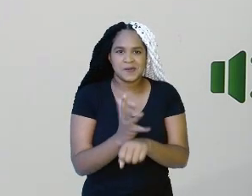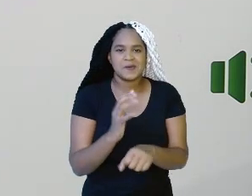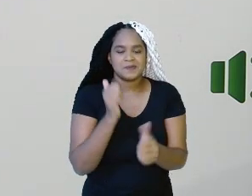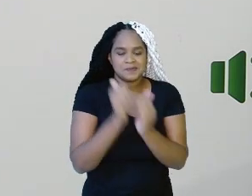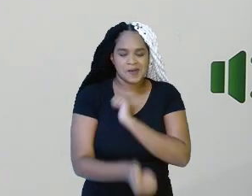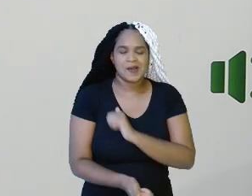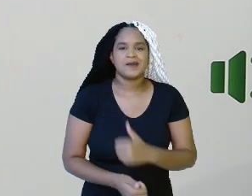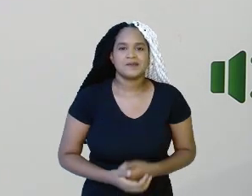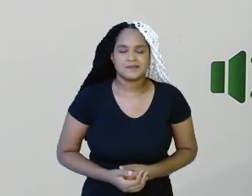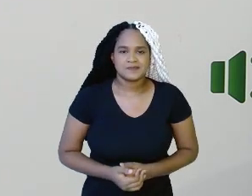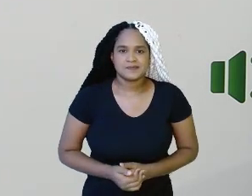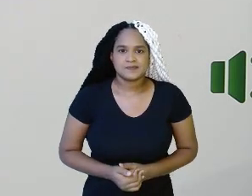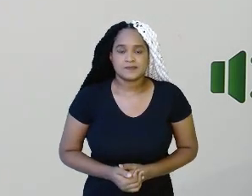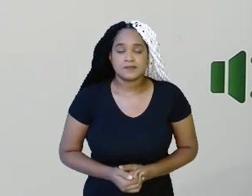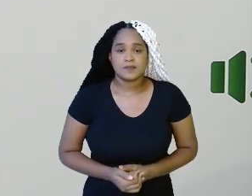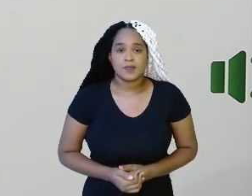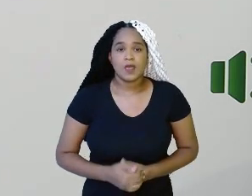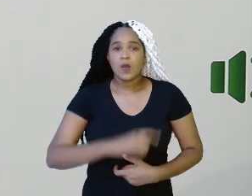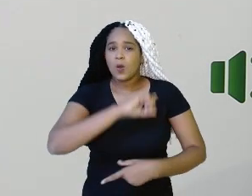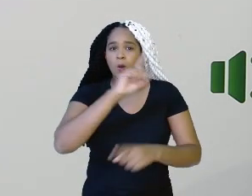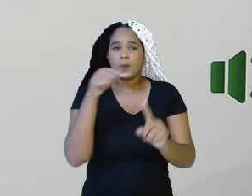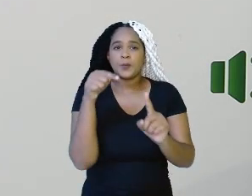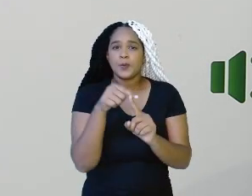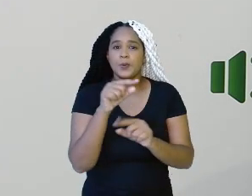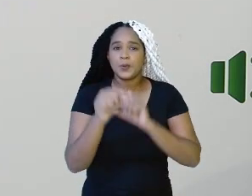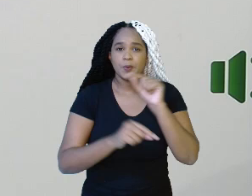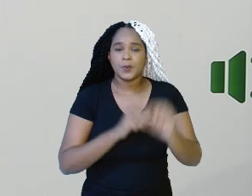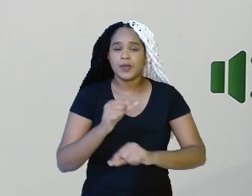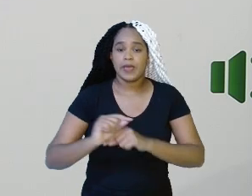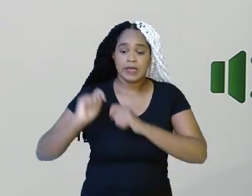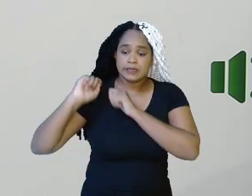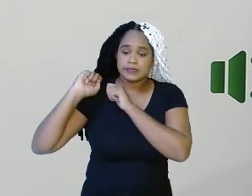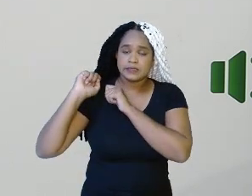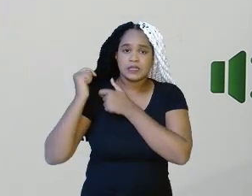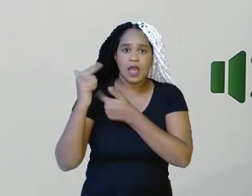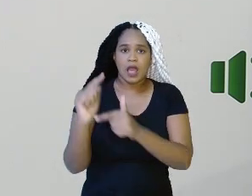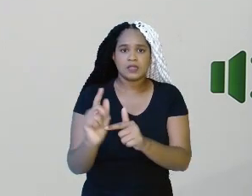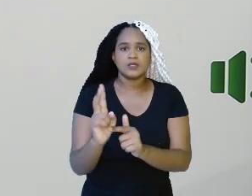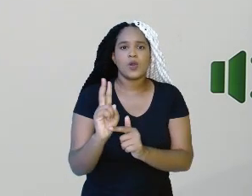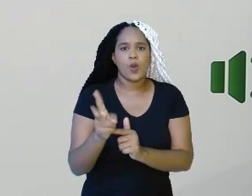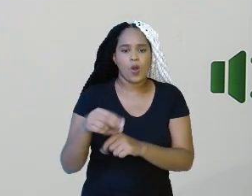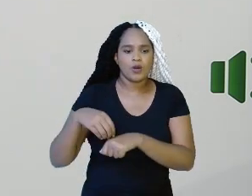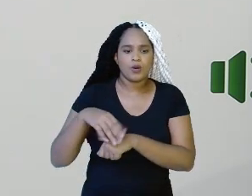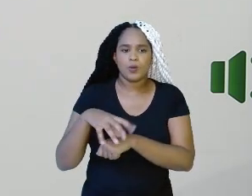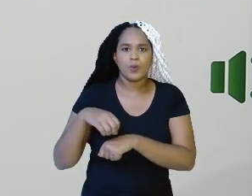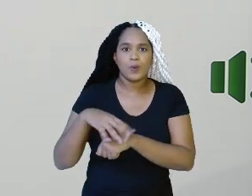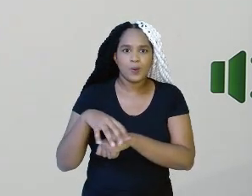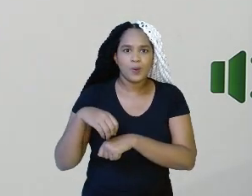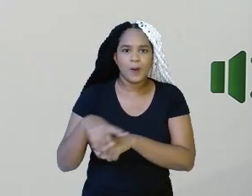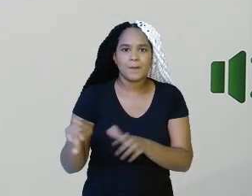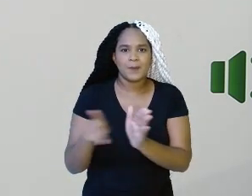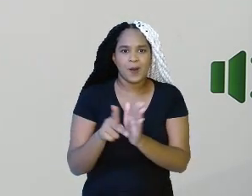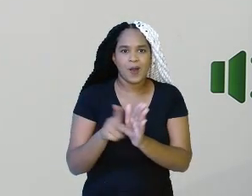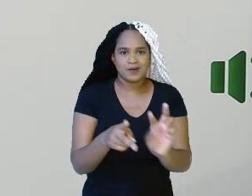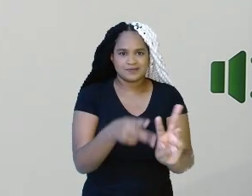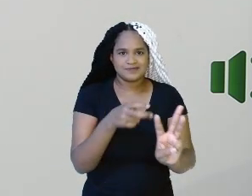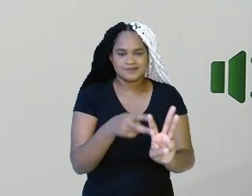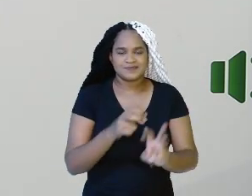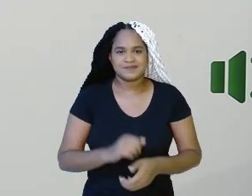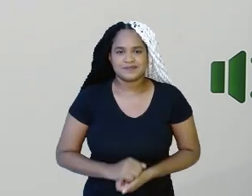São tentativas de manter viva, manter acesa a tradição desses